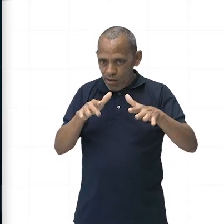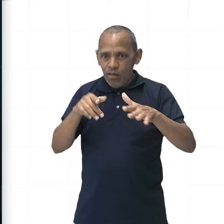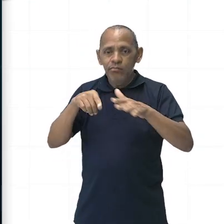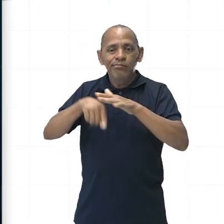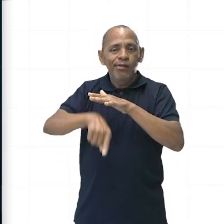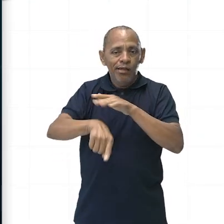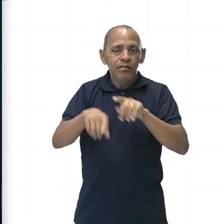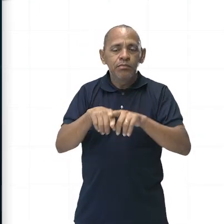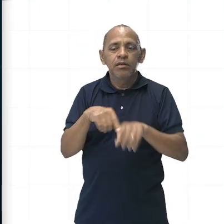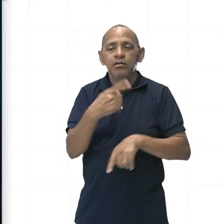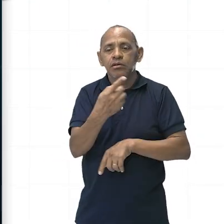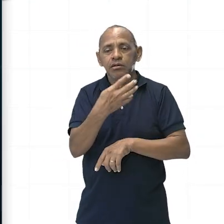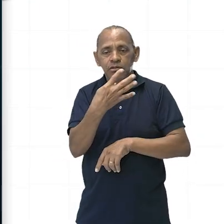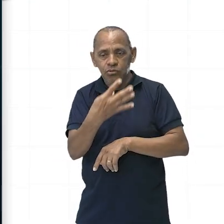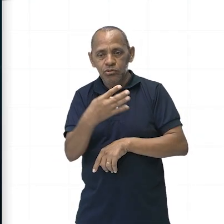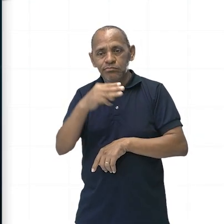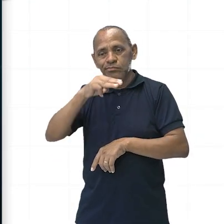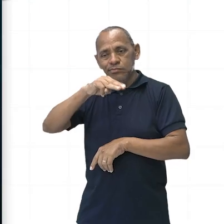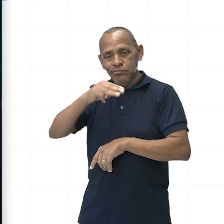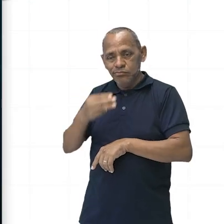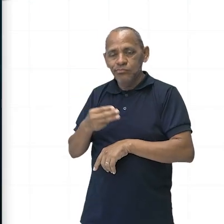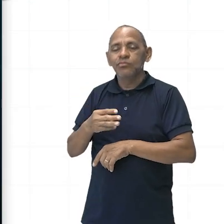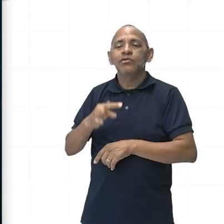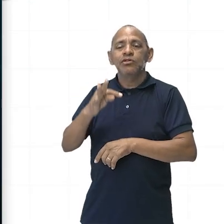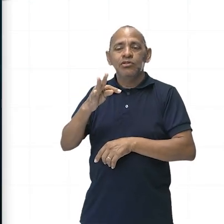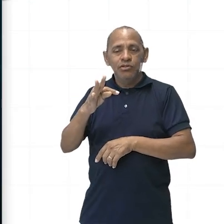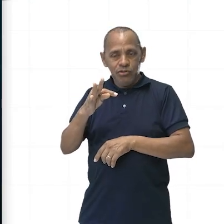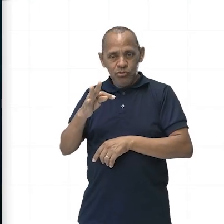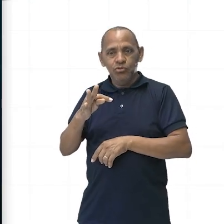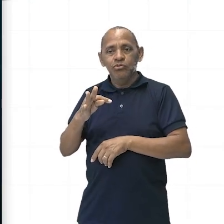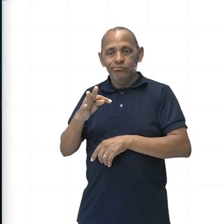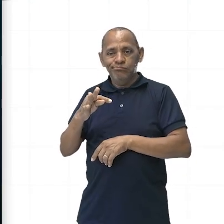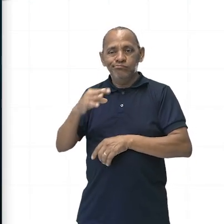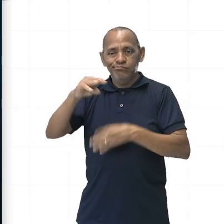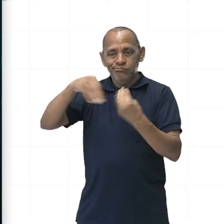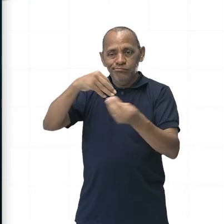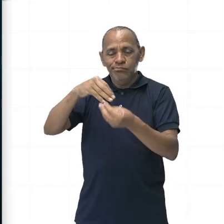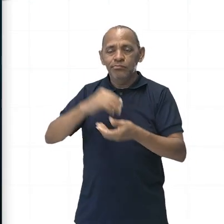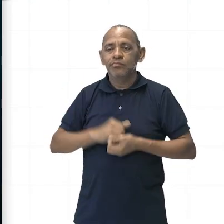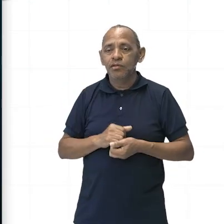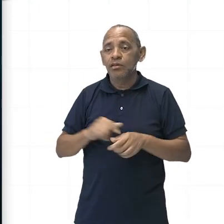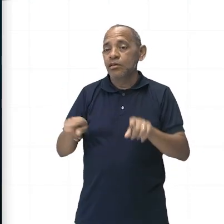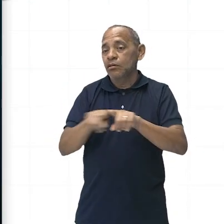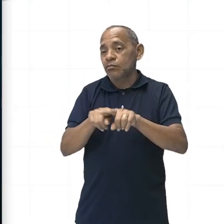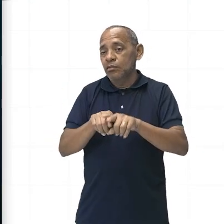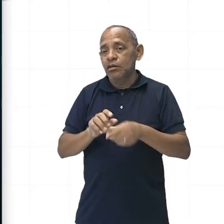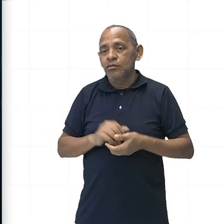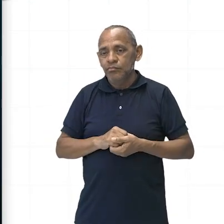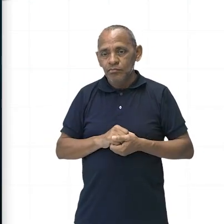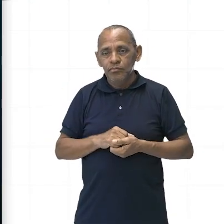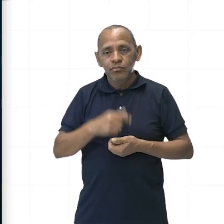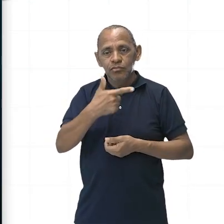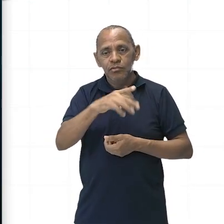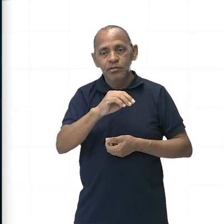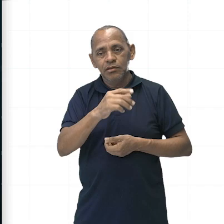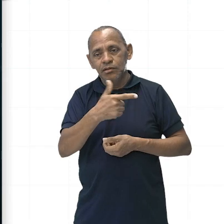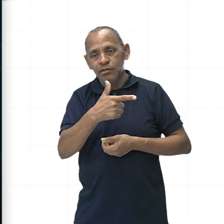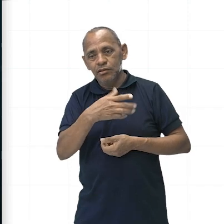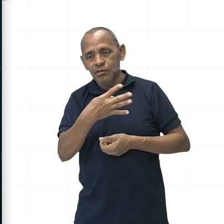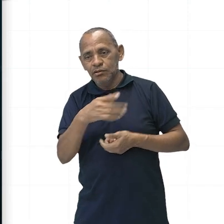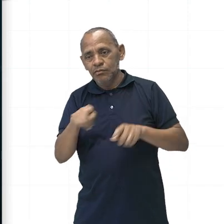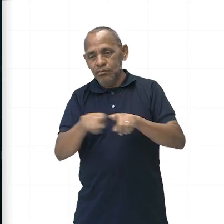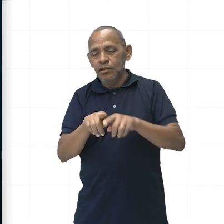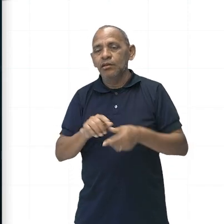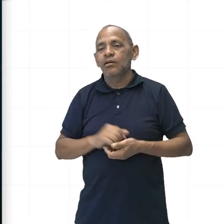plástico. Uma outra pesquisa mais recente, de 2024, sugere que essa quantidade pode ser até 100